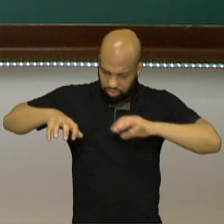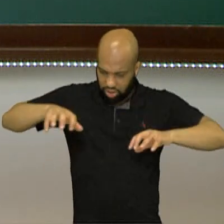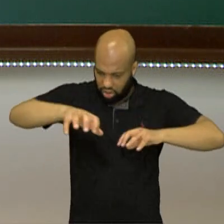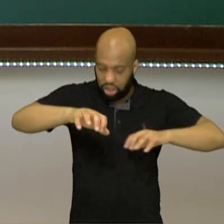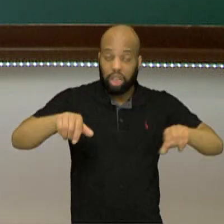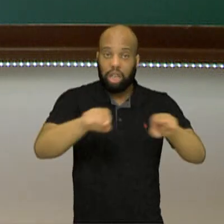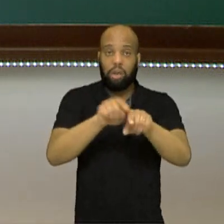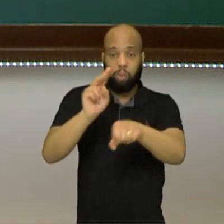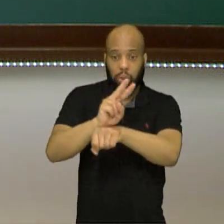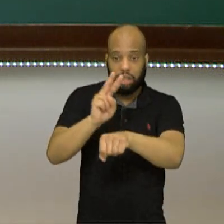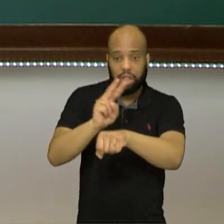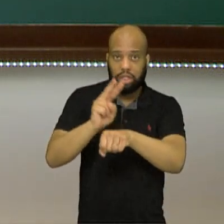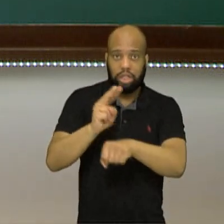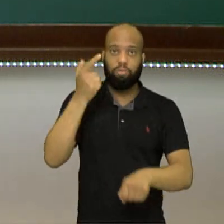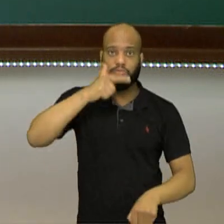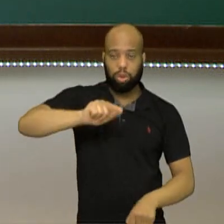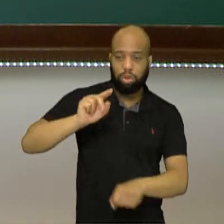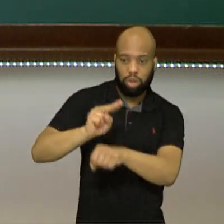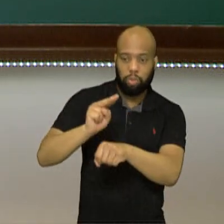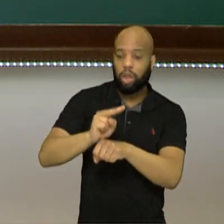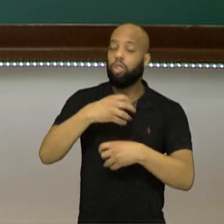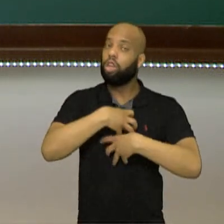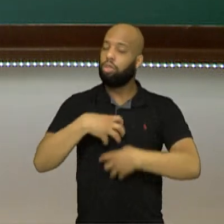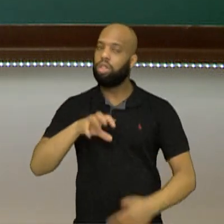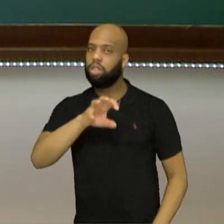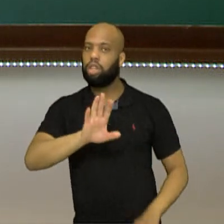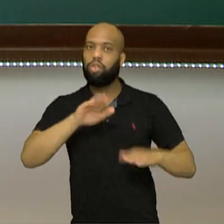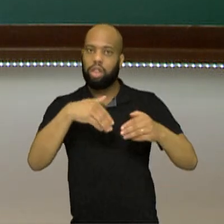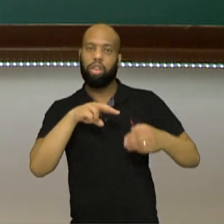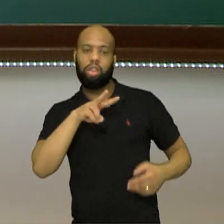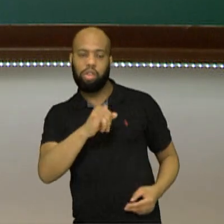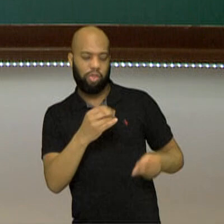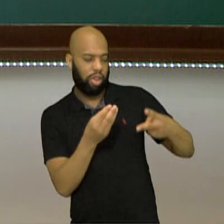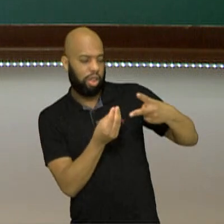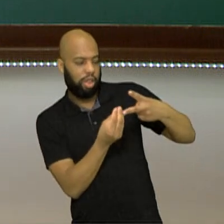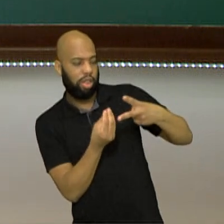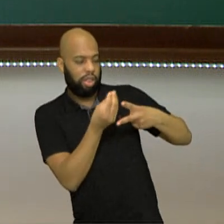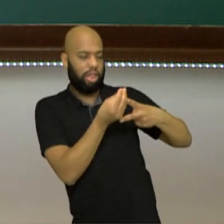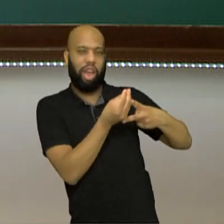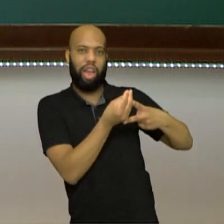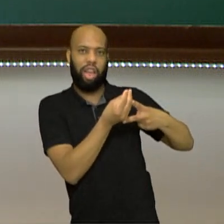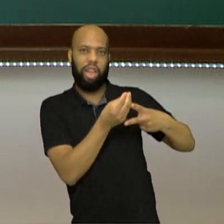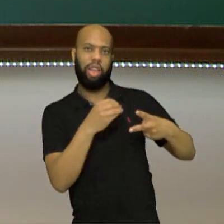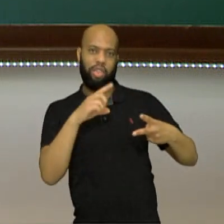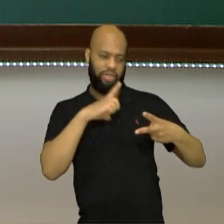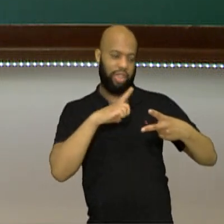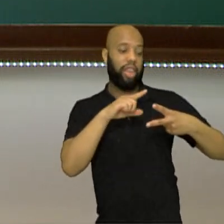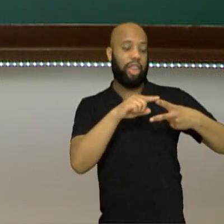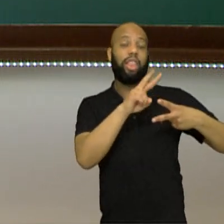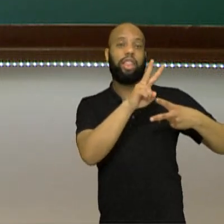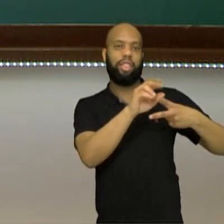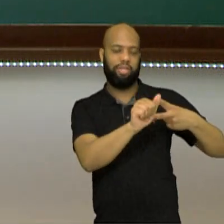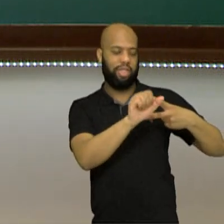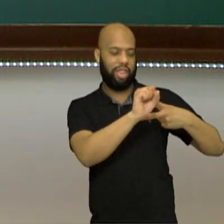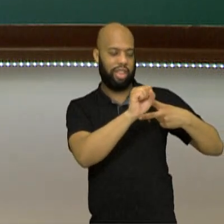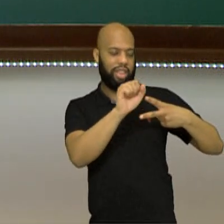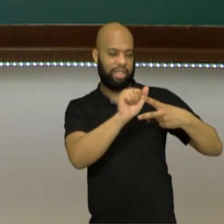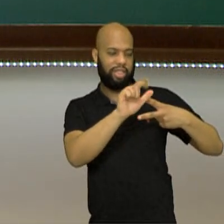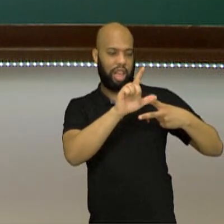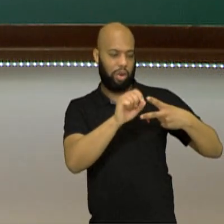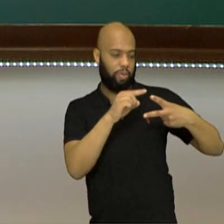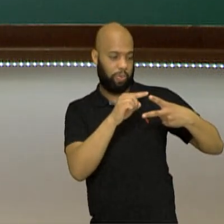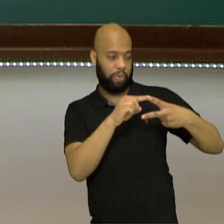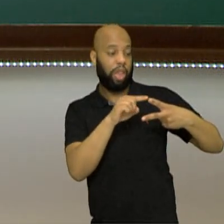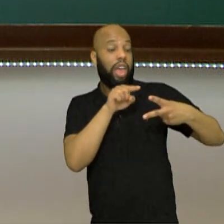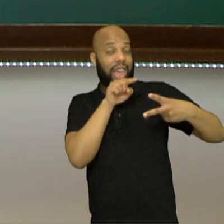dividir aquela terra para ter proteção para aquela terra e vai acumulando vassalos. E o interessante